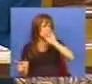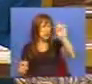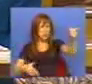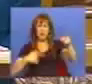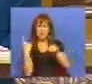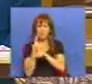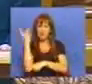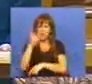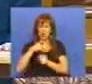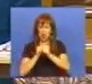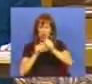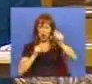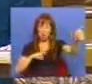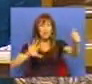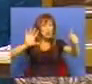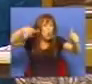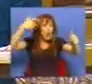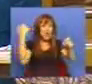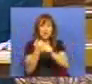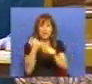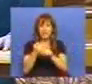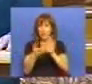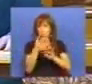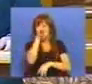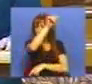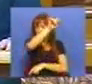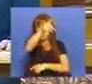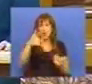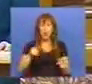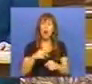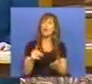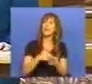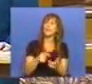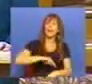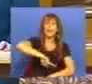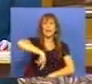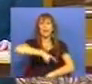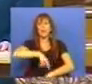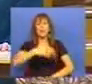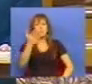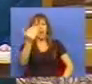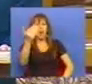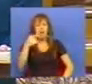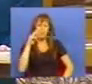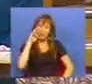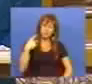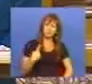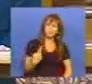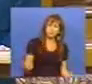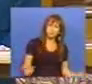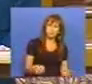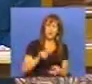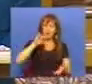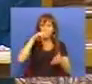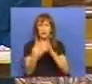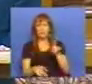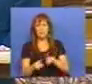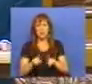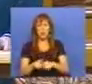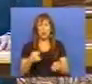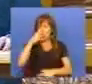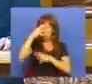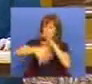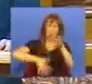dezenas de quilómetros até um qualquer serviço de urgência onde o aguardam horas e horas até ser observado mergulhado na habitual